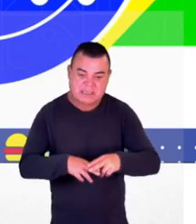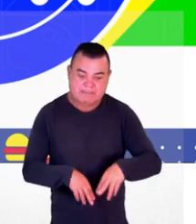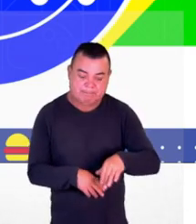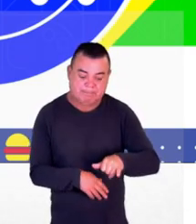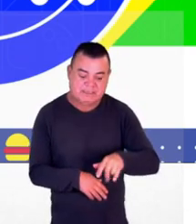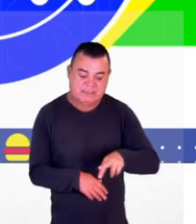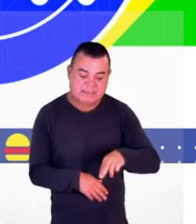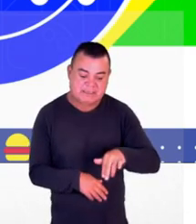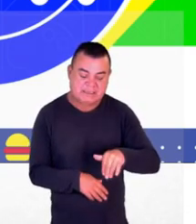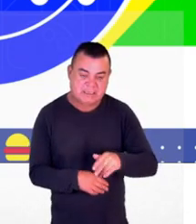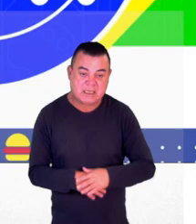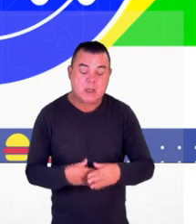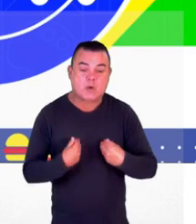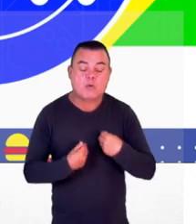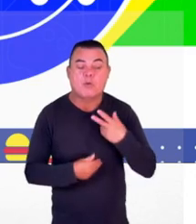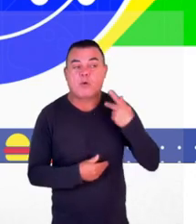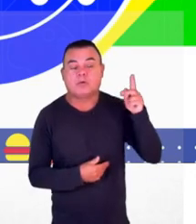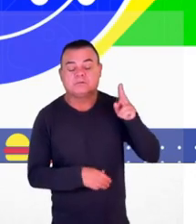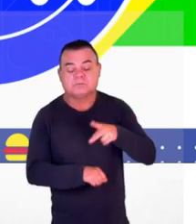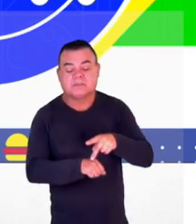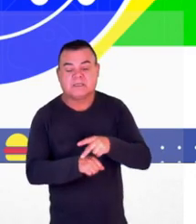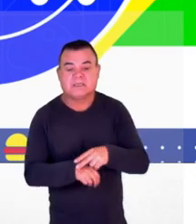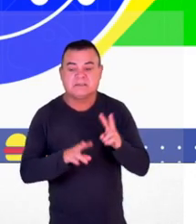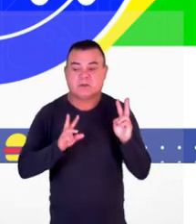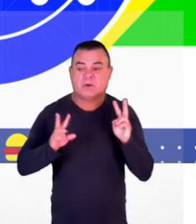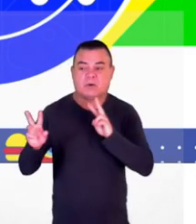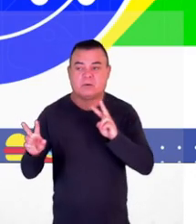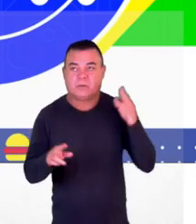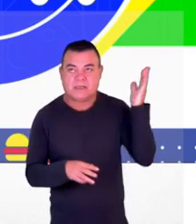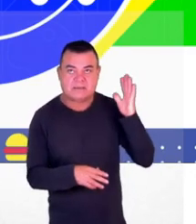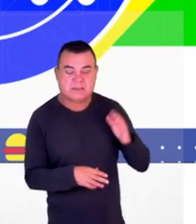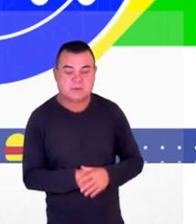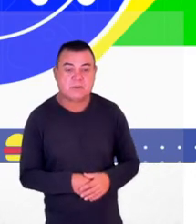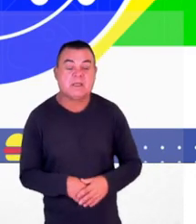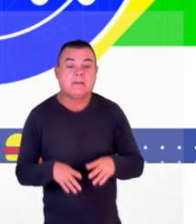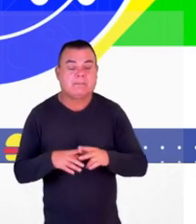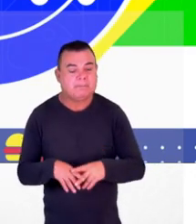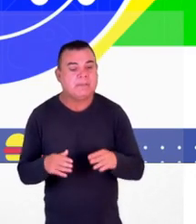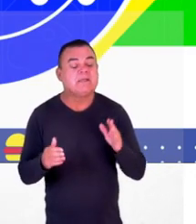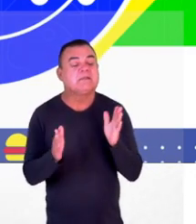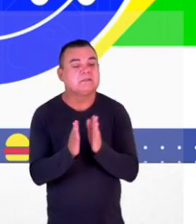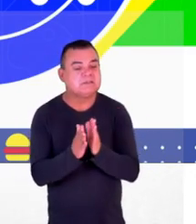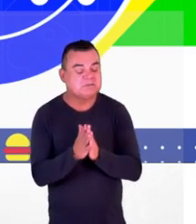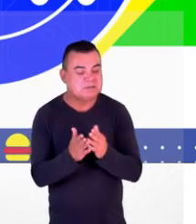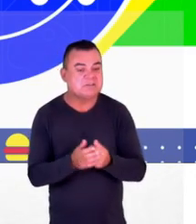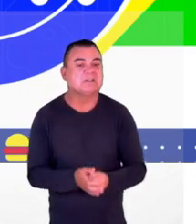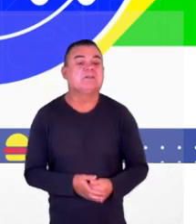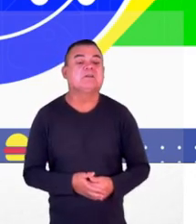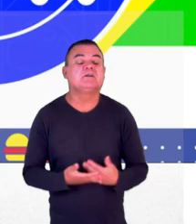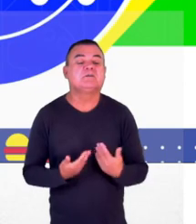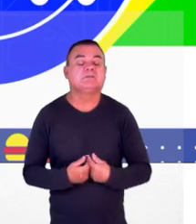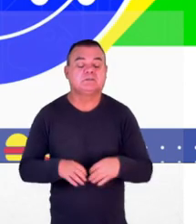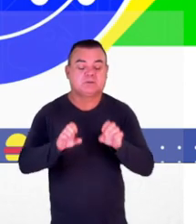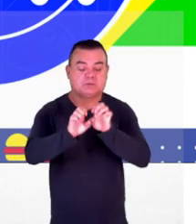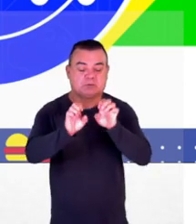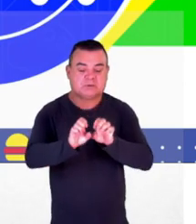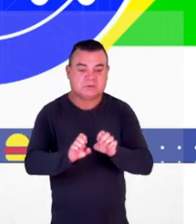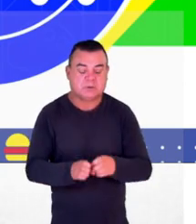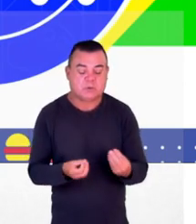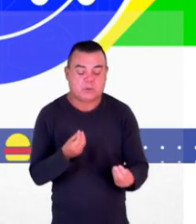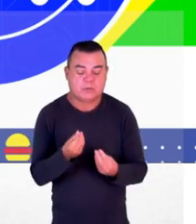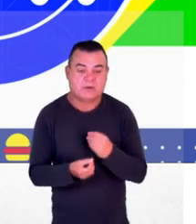olham pro Brasil justamente pela consagração desse direito e pela estruturação eh de como foi feito esse